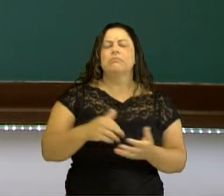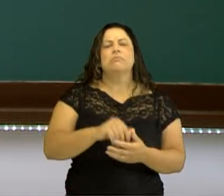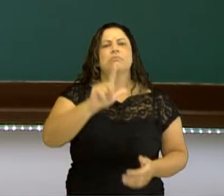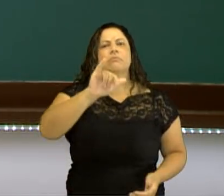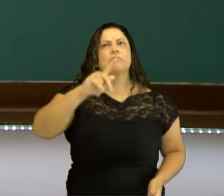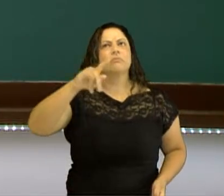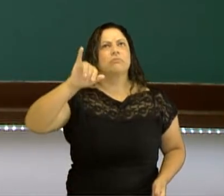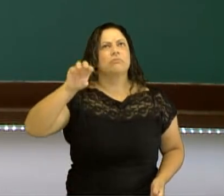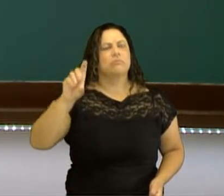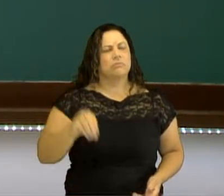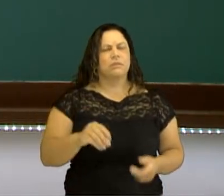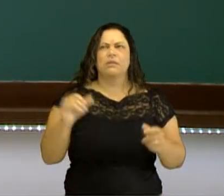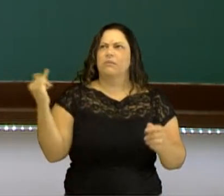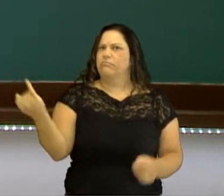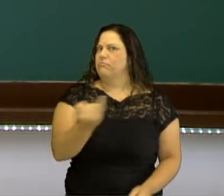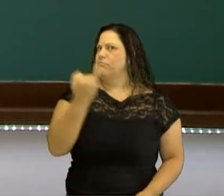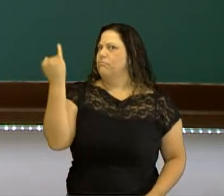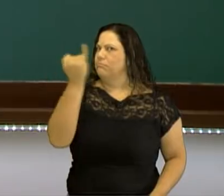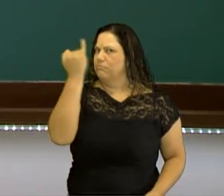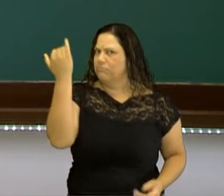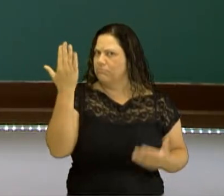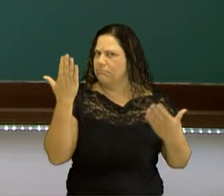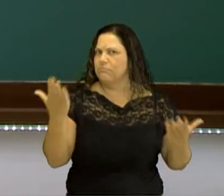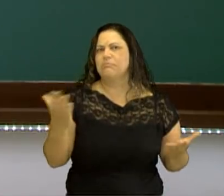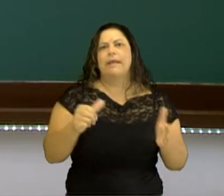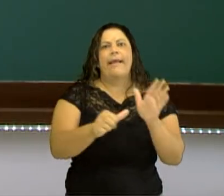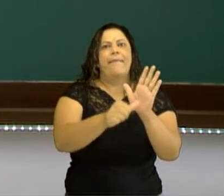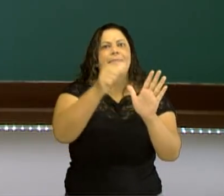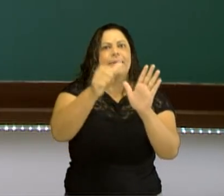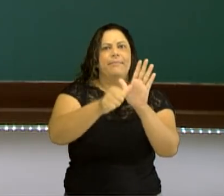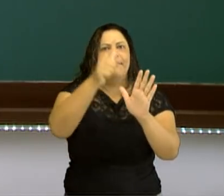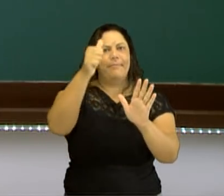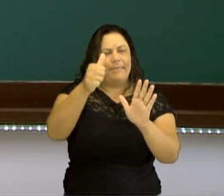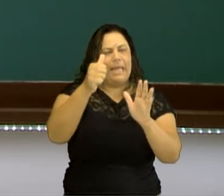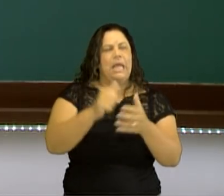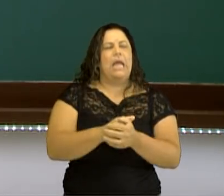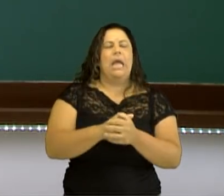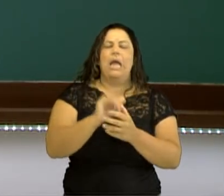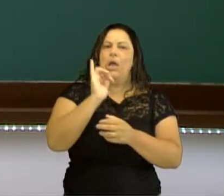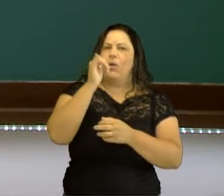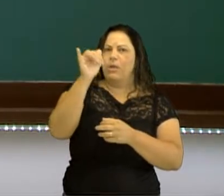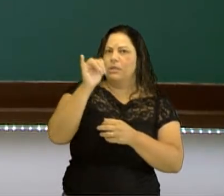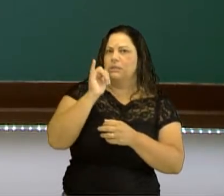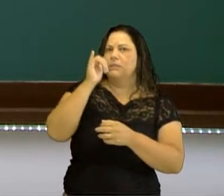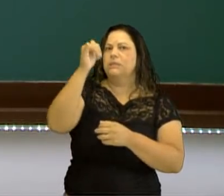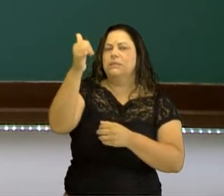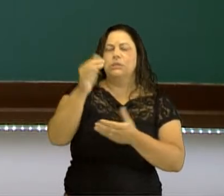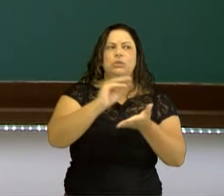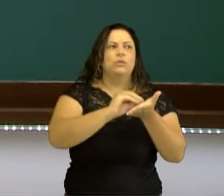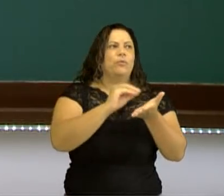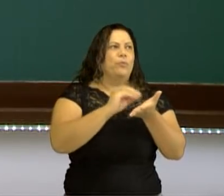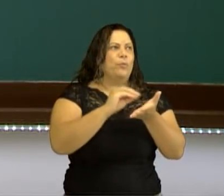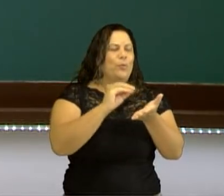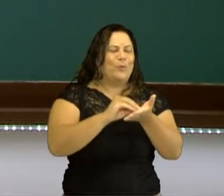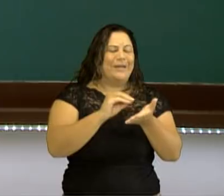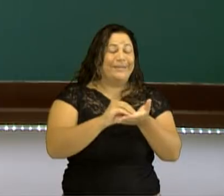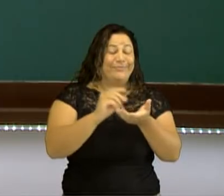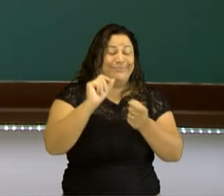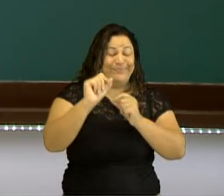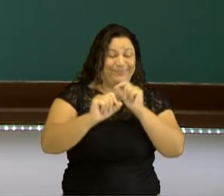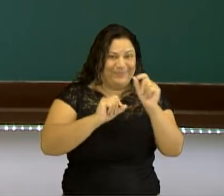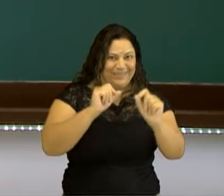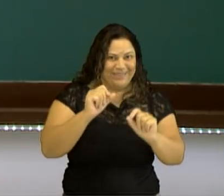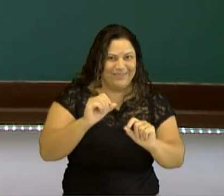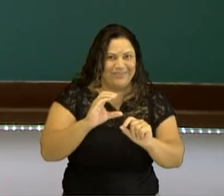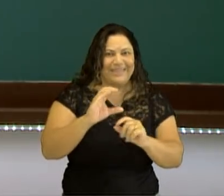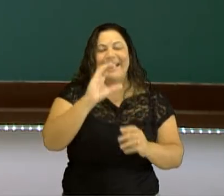importantes. Eles vão atuar primeiro como fonte de energia na falta de carboidratos, tá? Eles podem